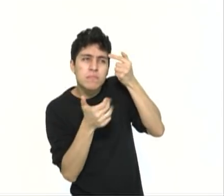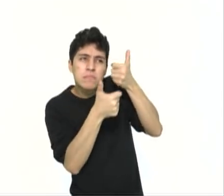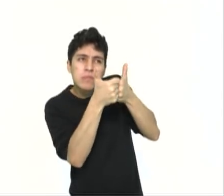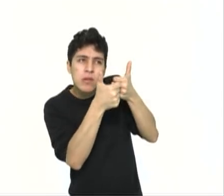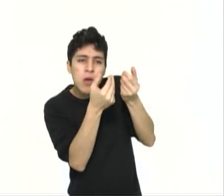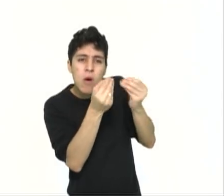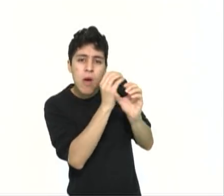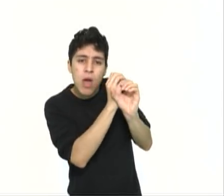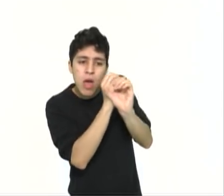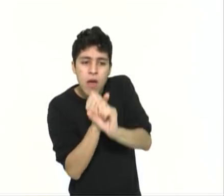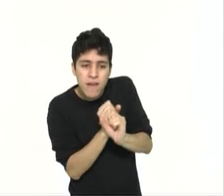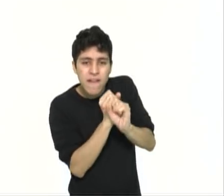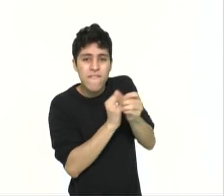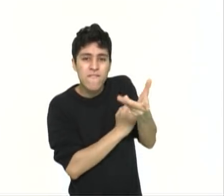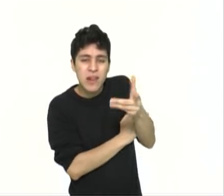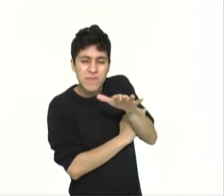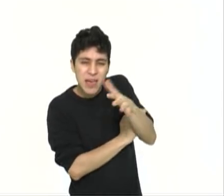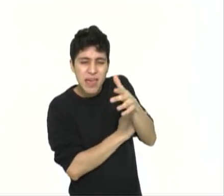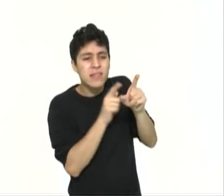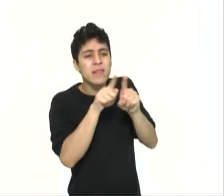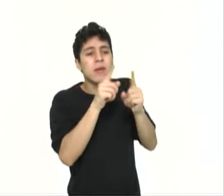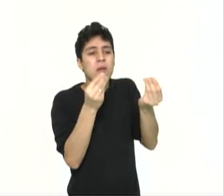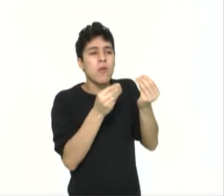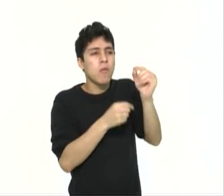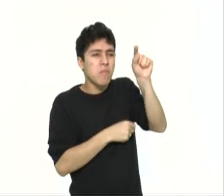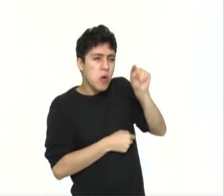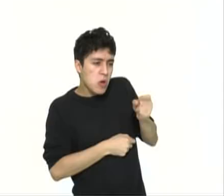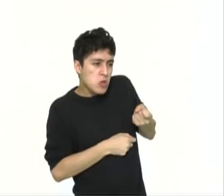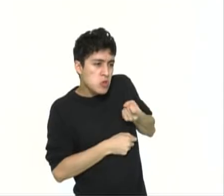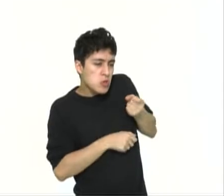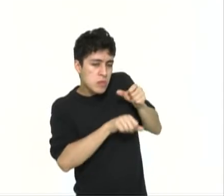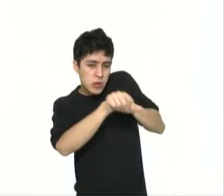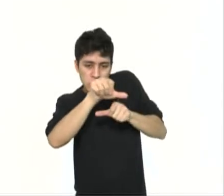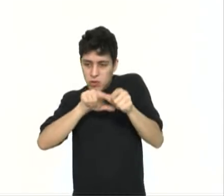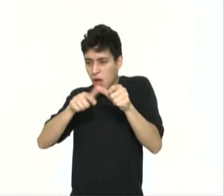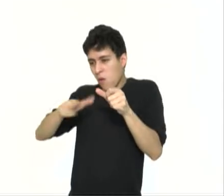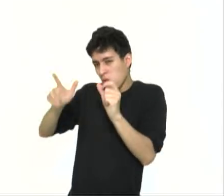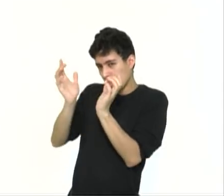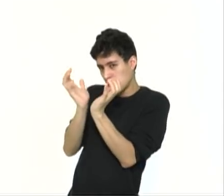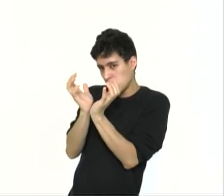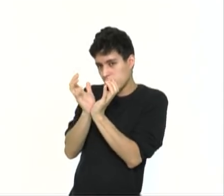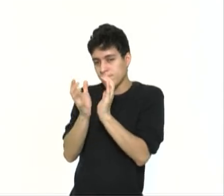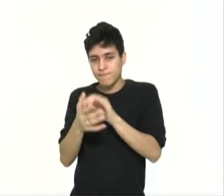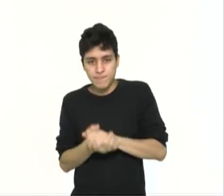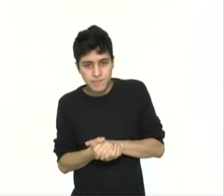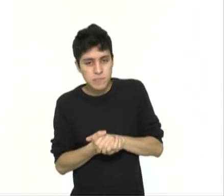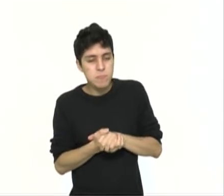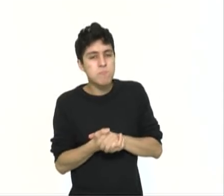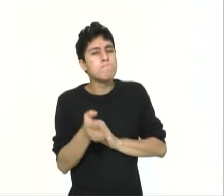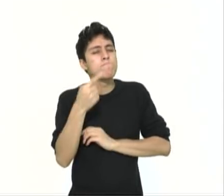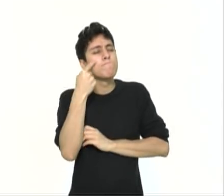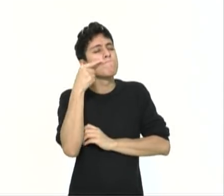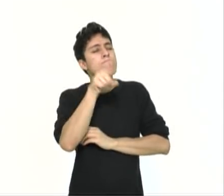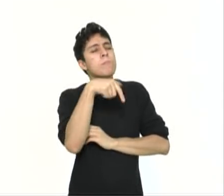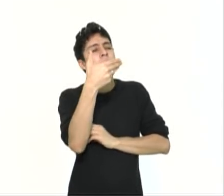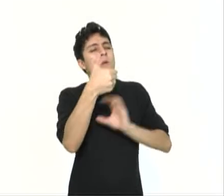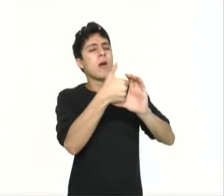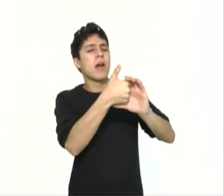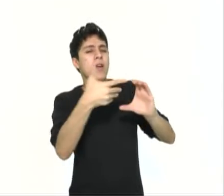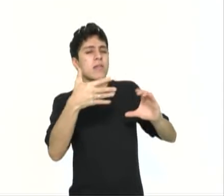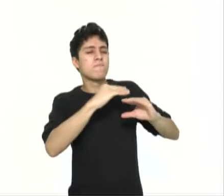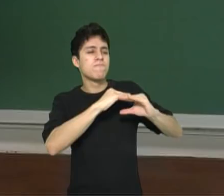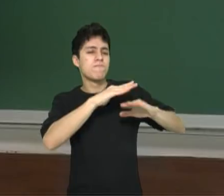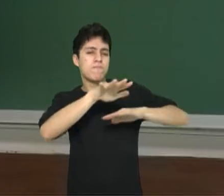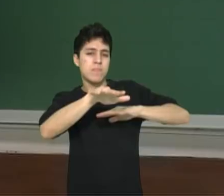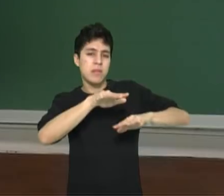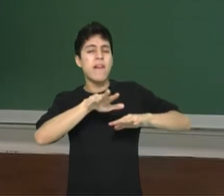velocidade média e como converter as unidades de medida. Vimos quais são as características do movimento uniforme, mas